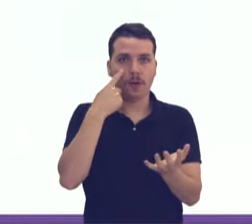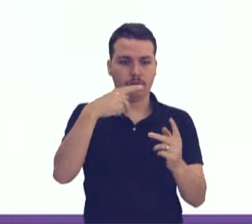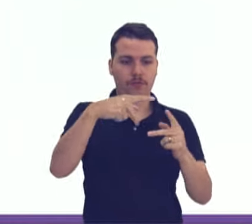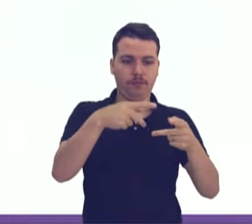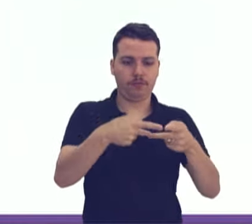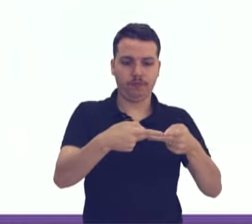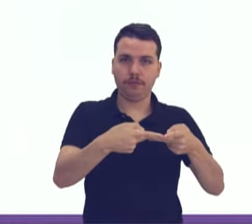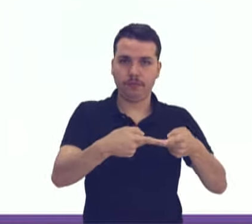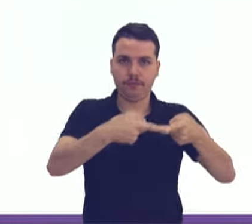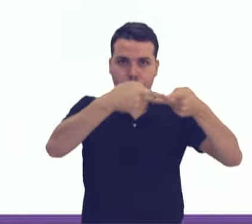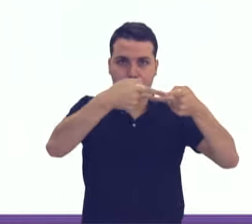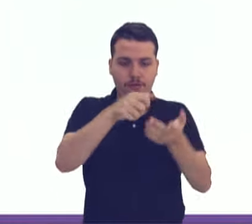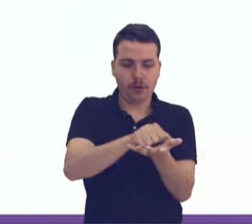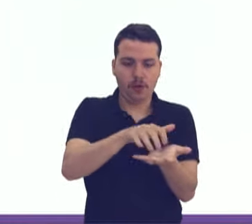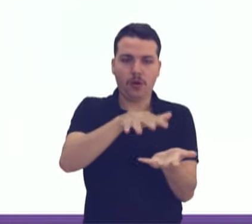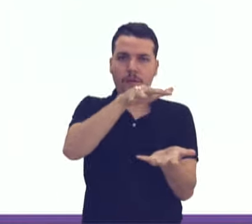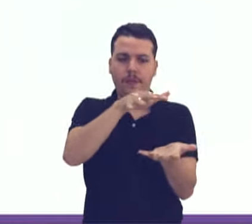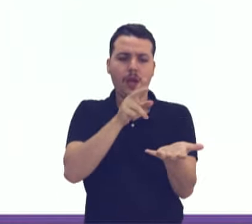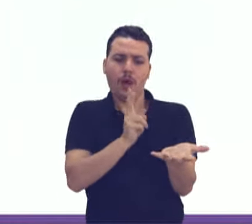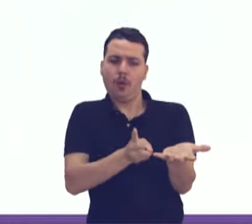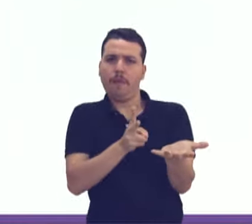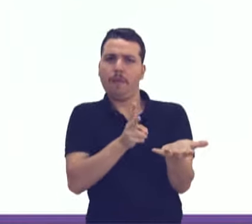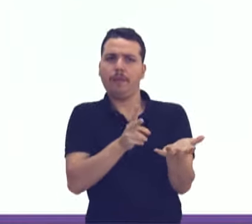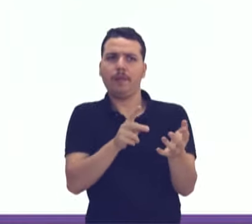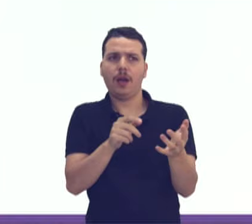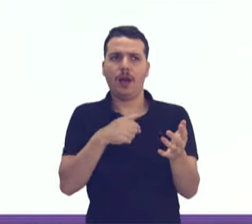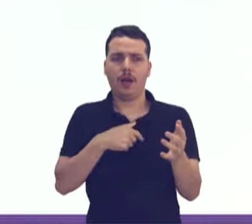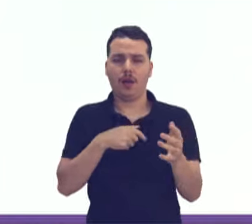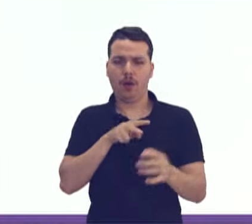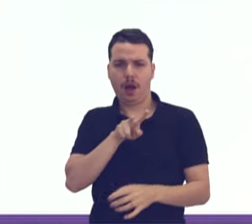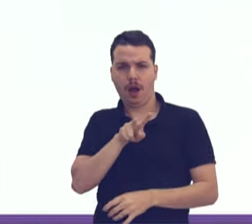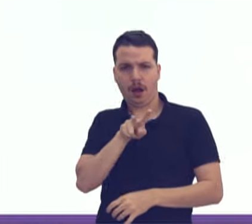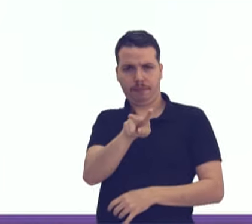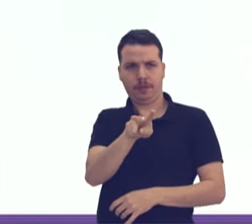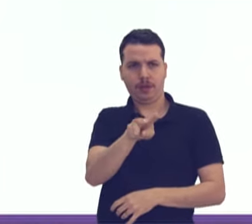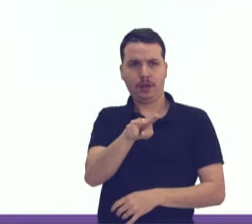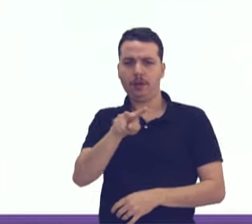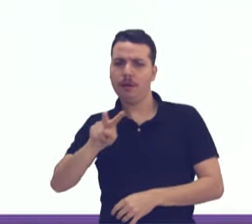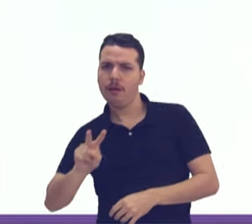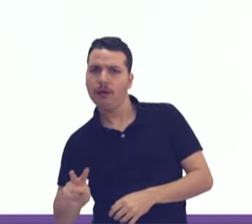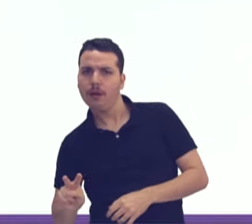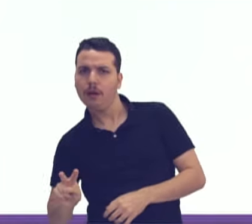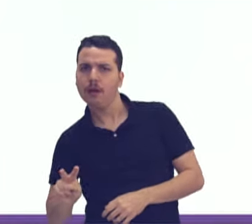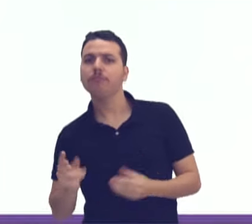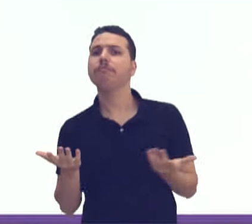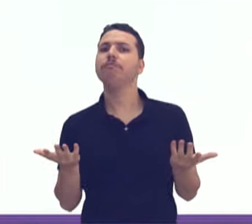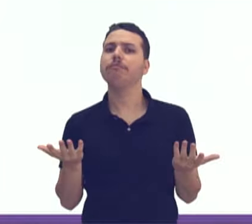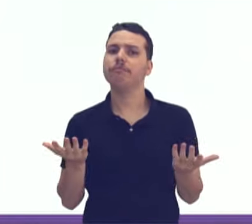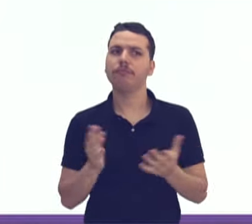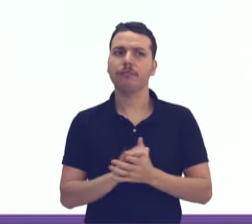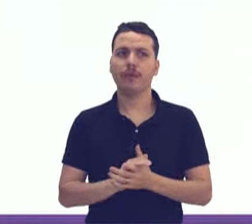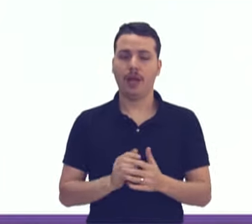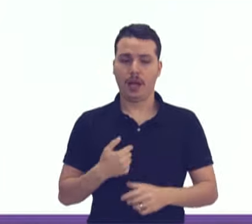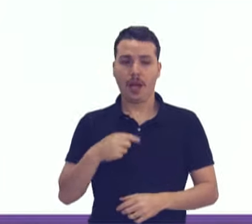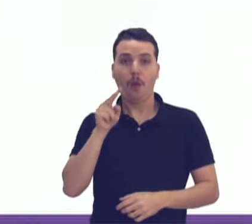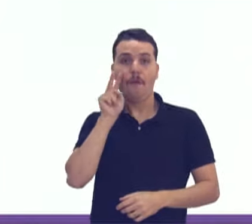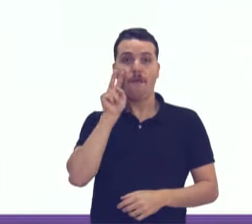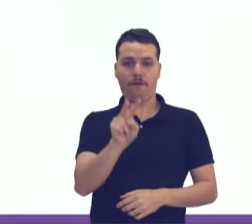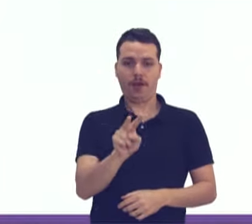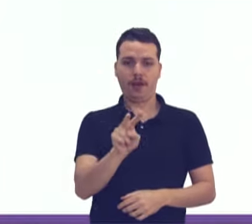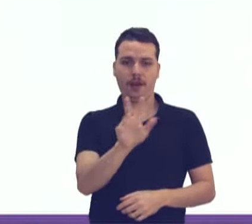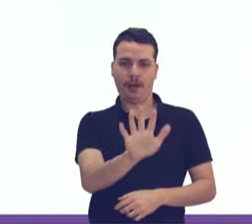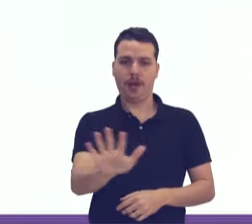isso o sólido continua sendo sim mas em que posição que ele tá eu estou retratando um determinado ponto de vista e eu tô vendo a